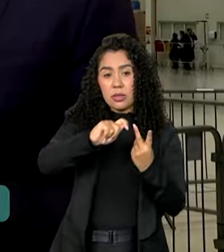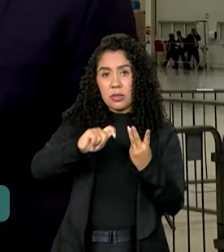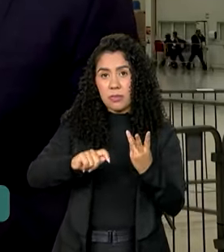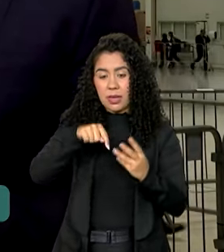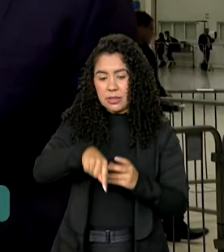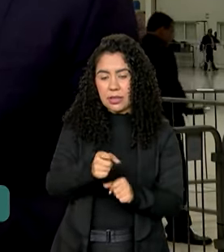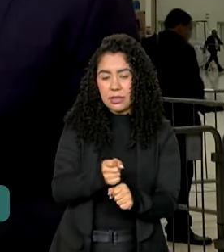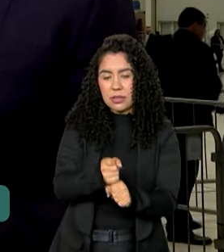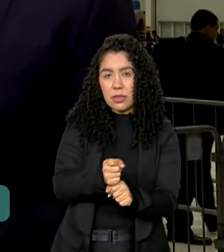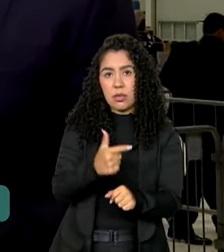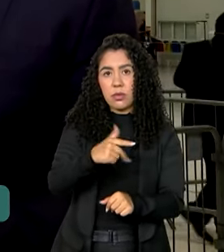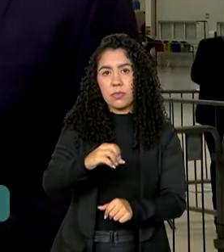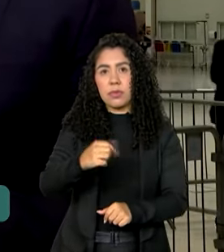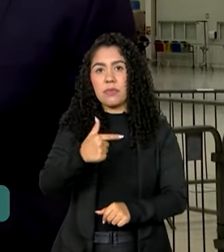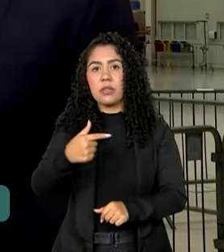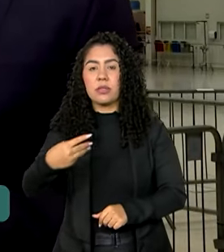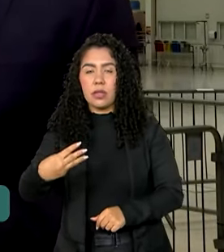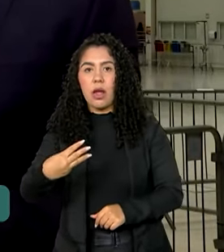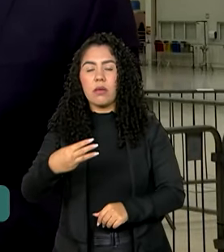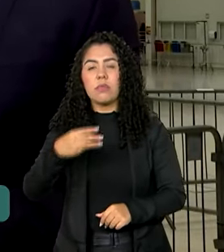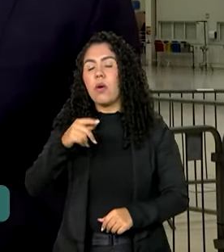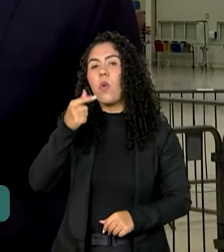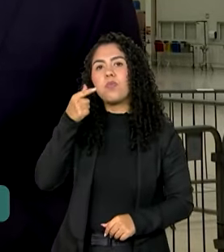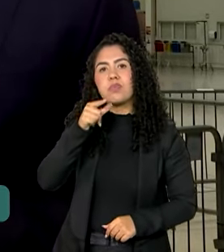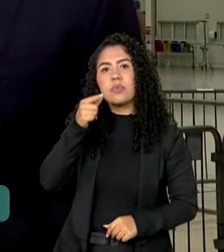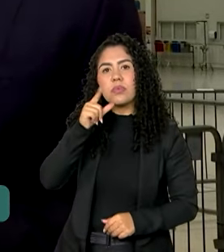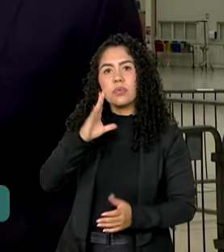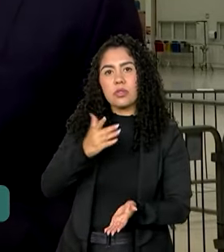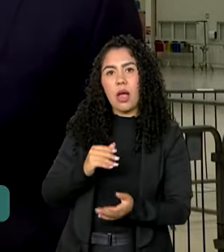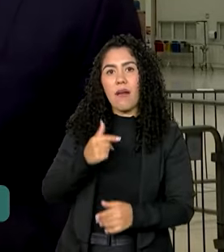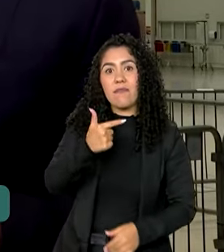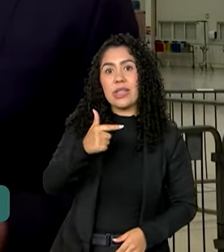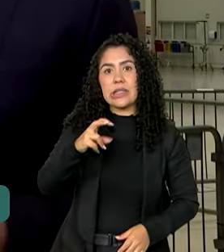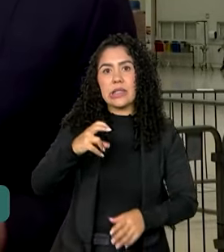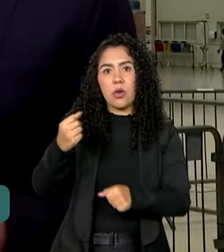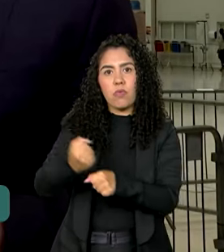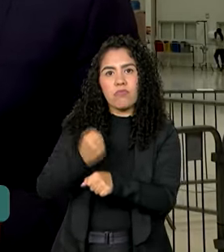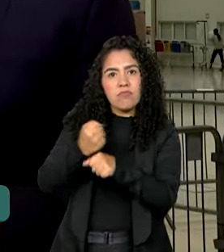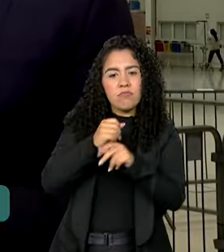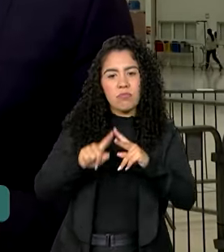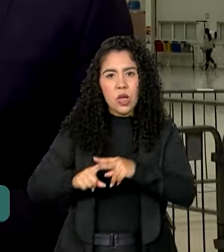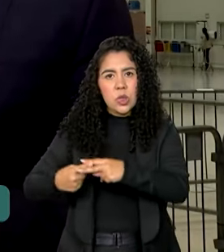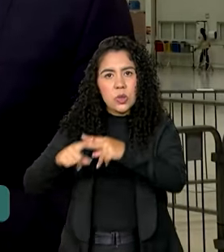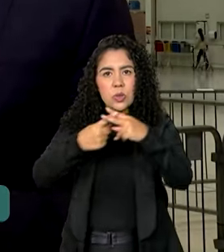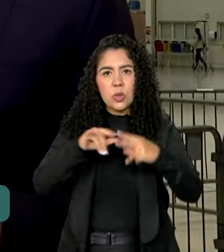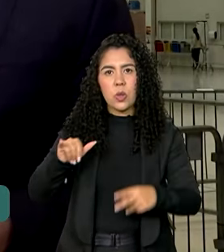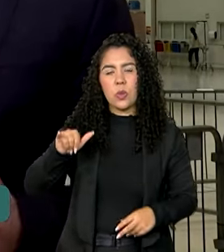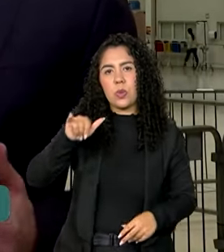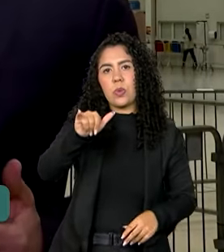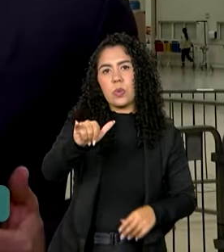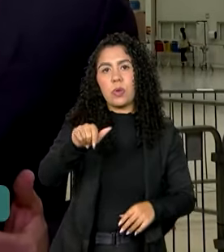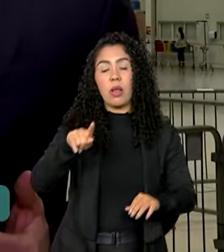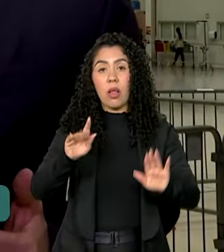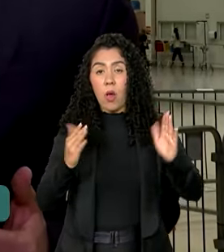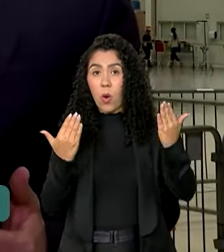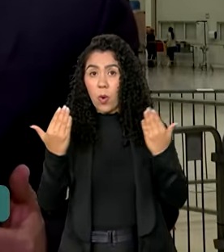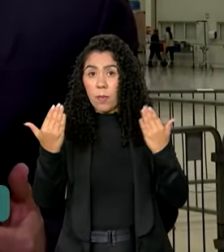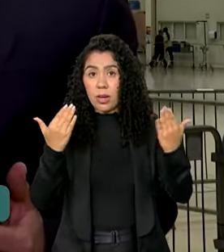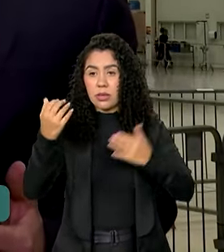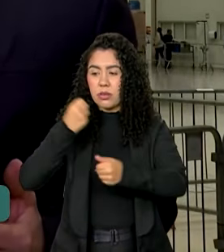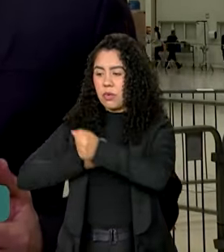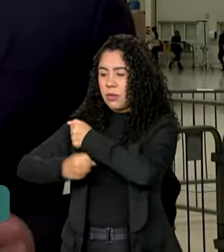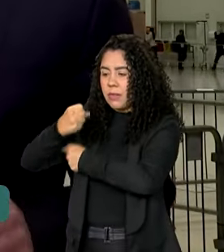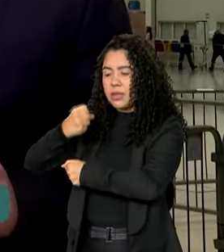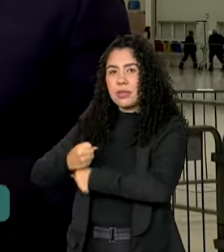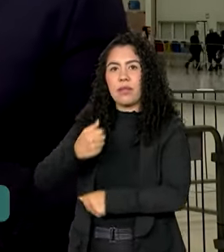25 jatos, uma alta de 67% em relação ao mesmo período do ano